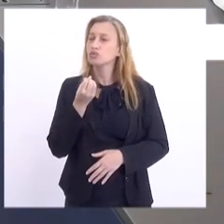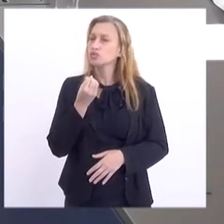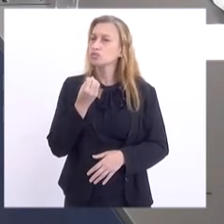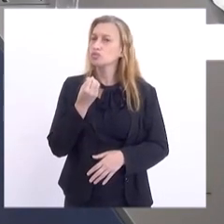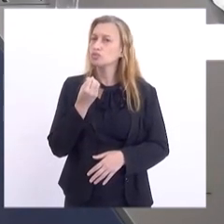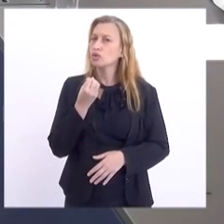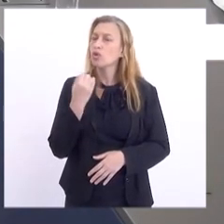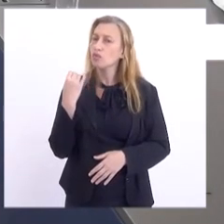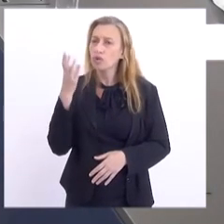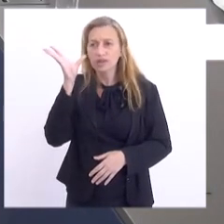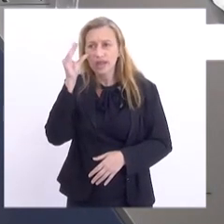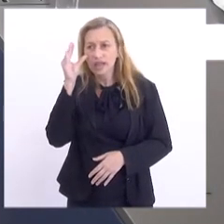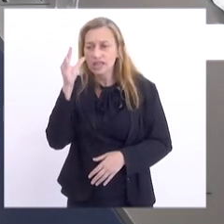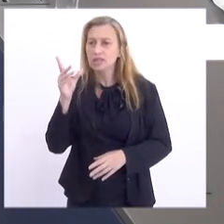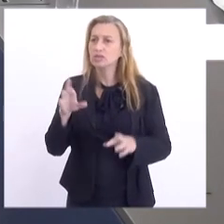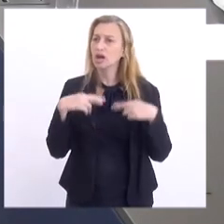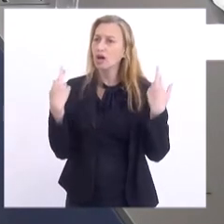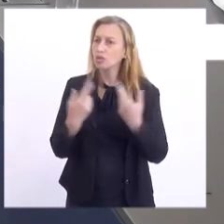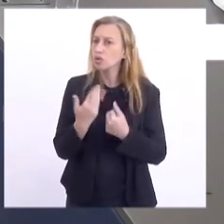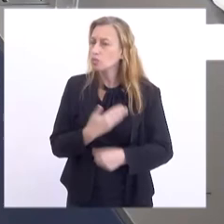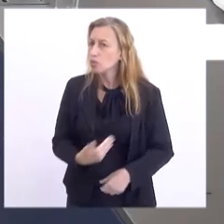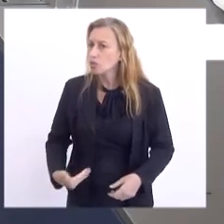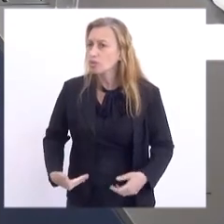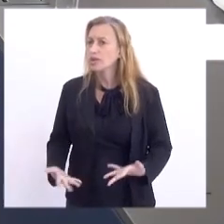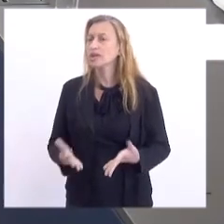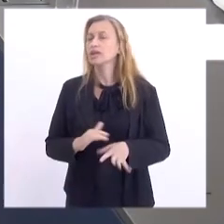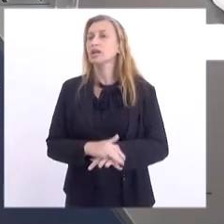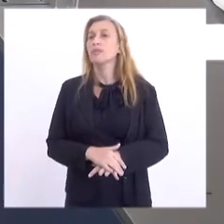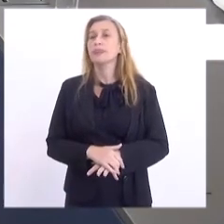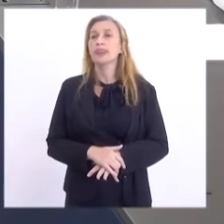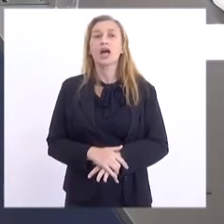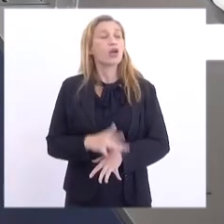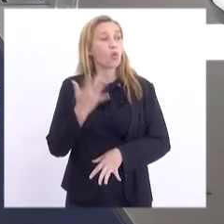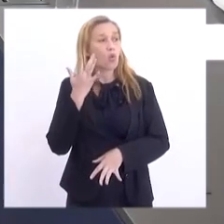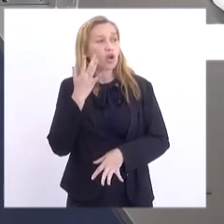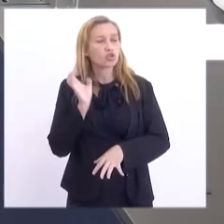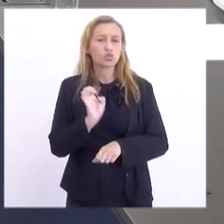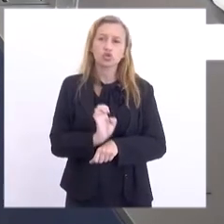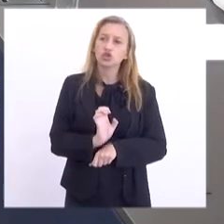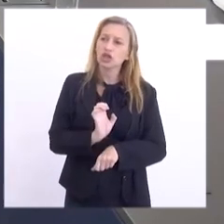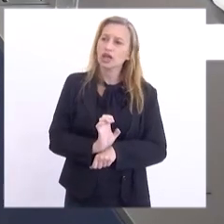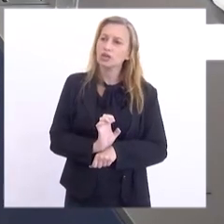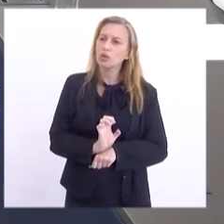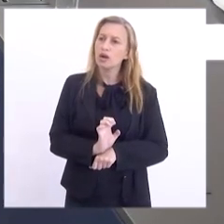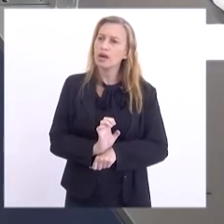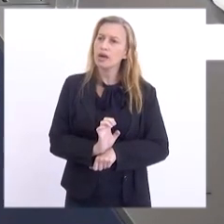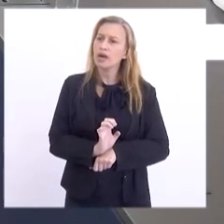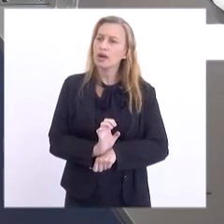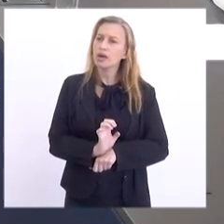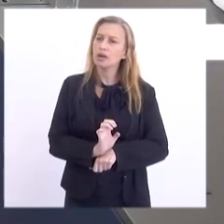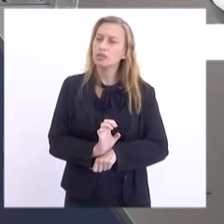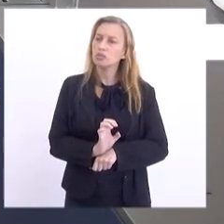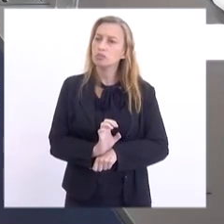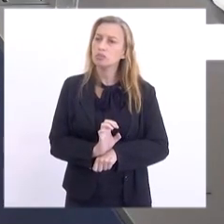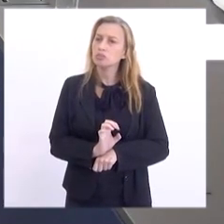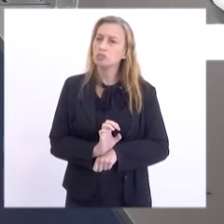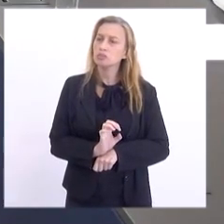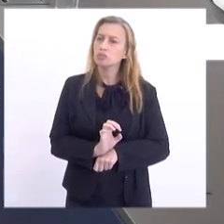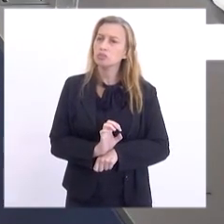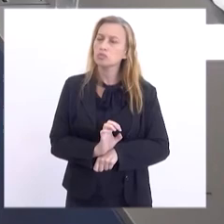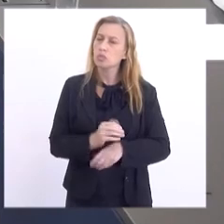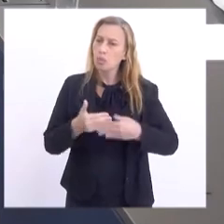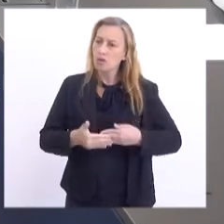bastante interessante audiência pública eu acho que estado e produziu